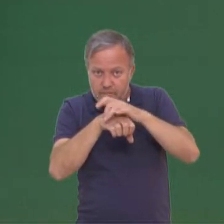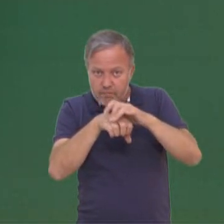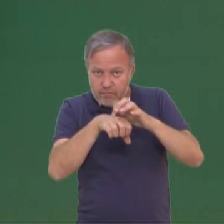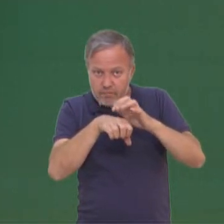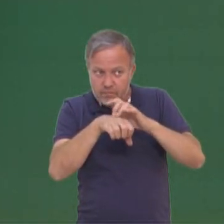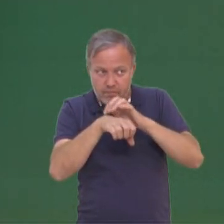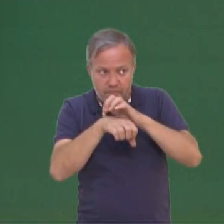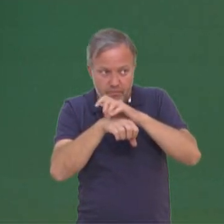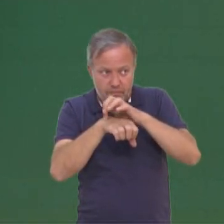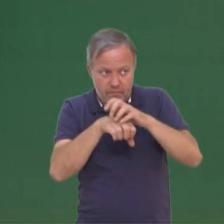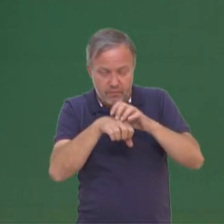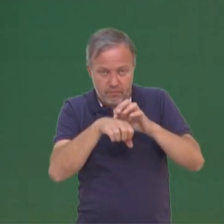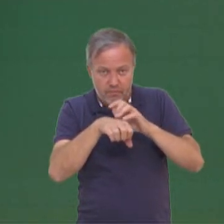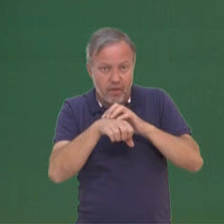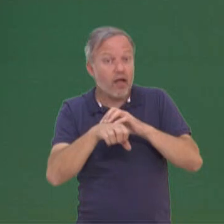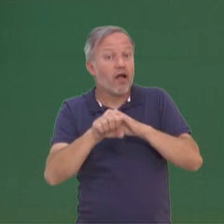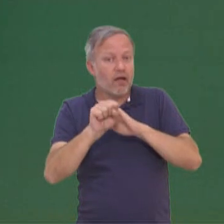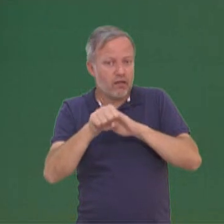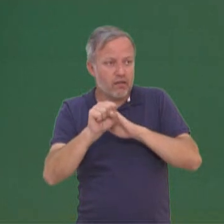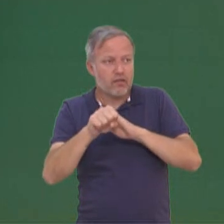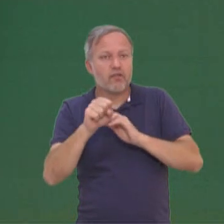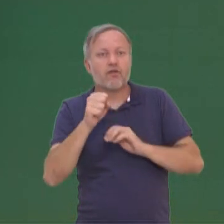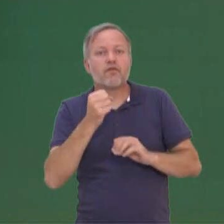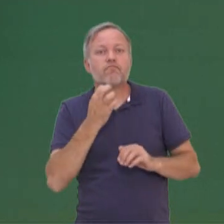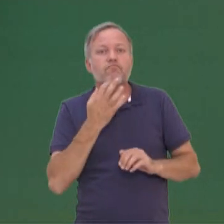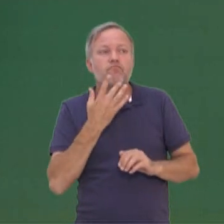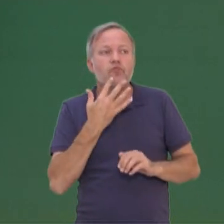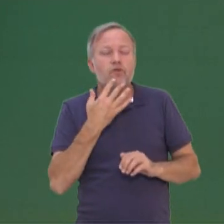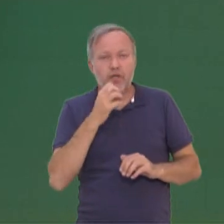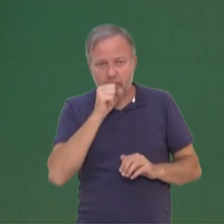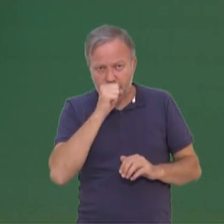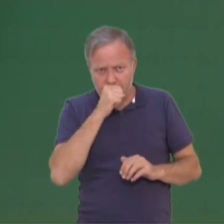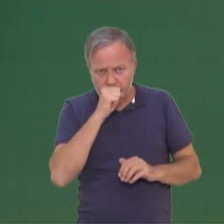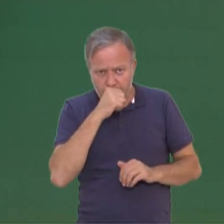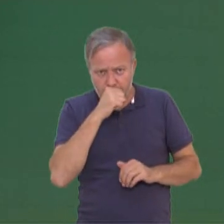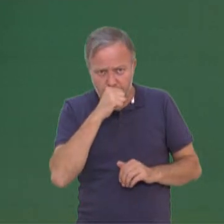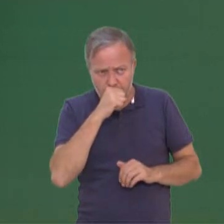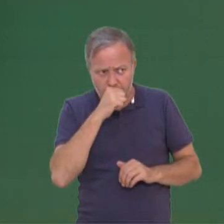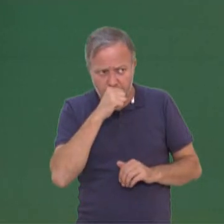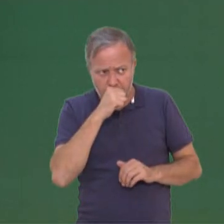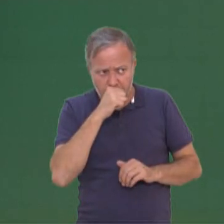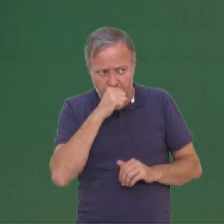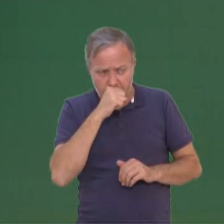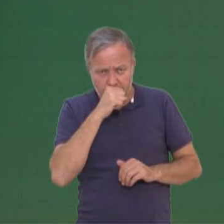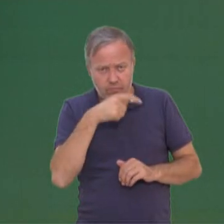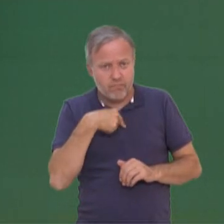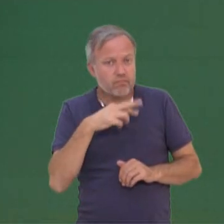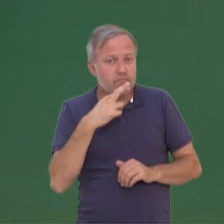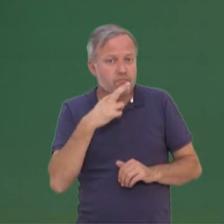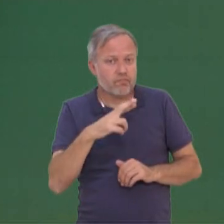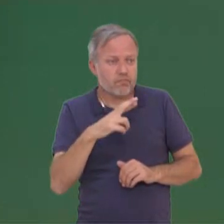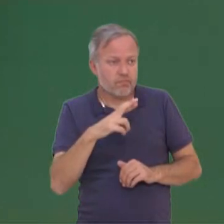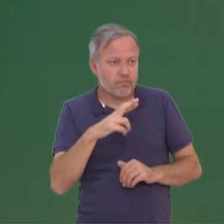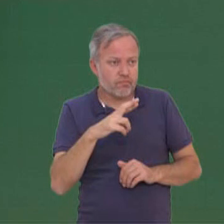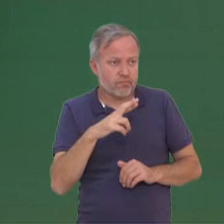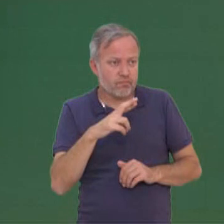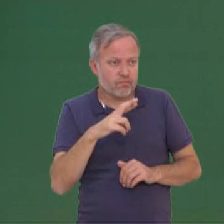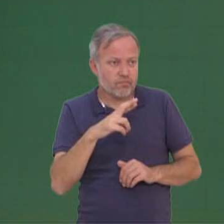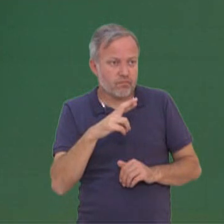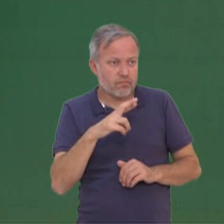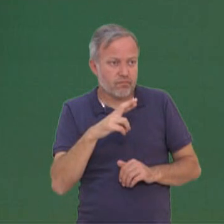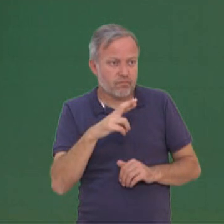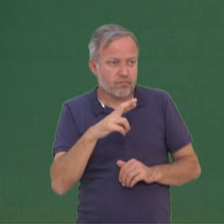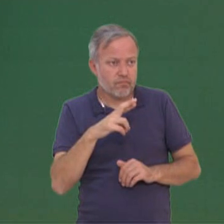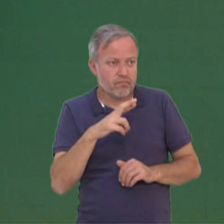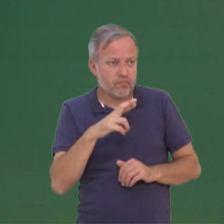de alimentos? Sim, lembra a cor laranja bem forte que eu mostrei para vocês na imagem? É essa a resposta correta. E você poderia